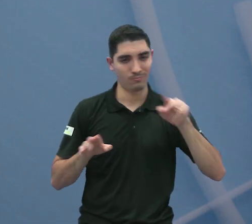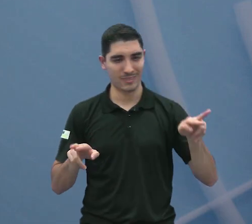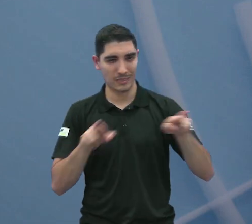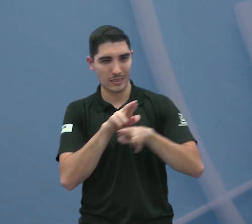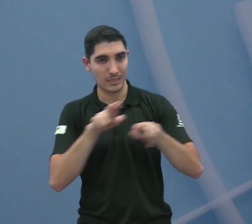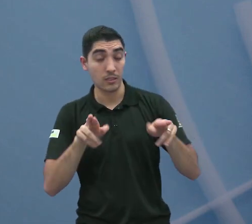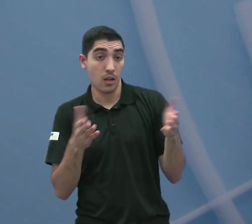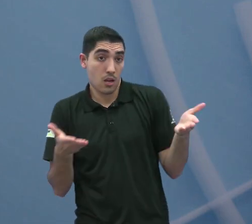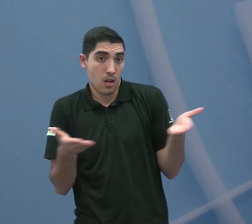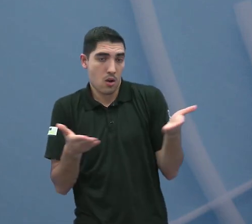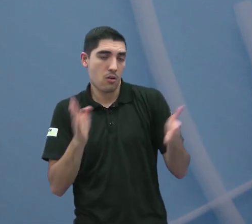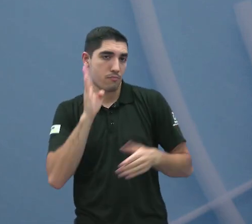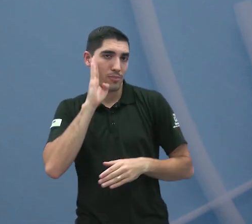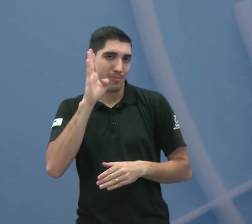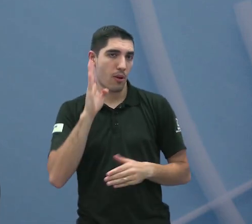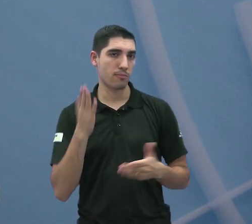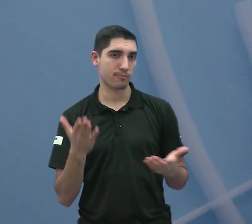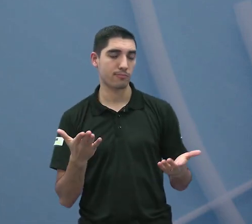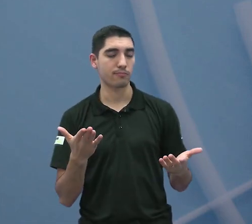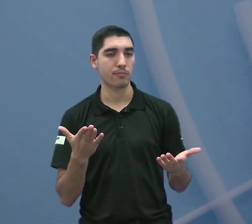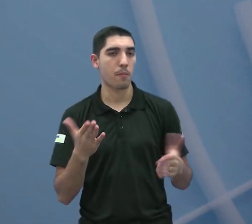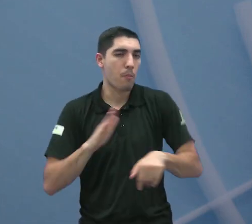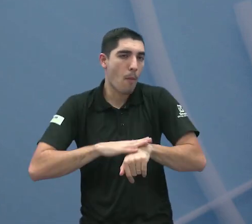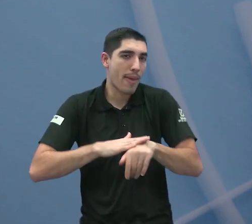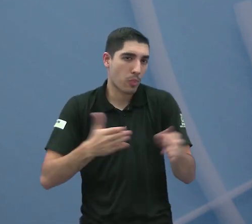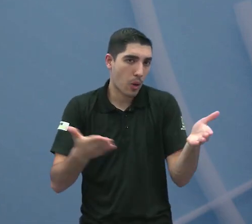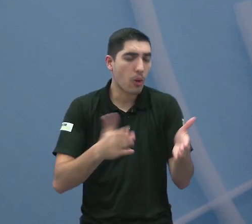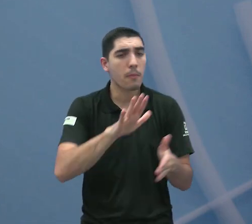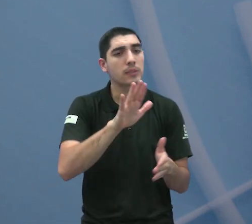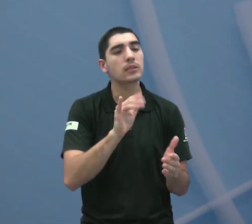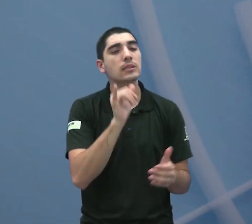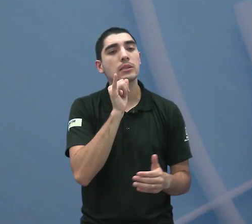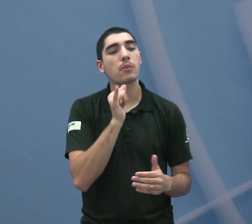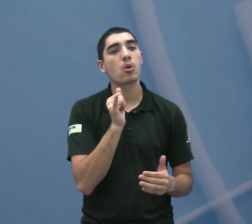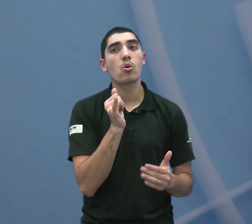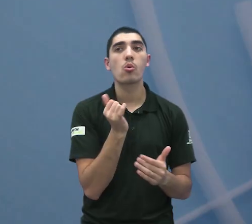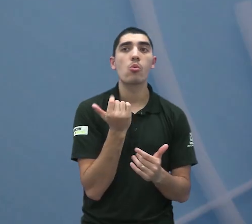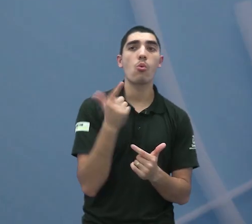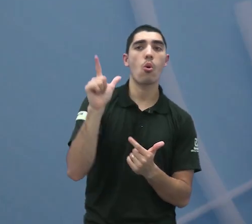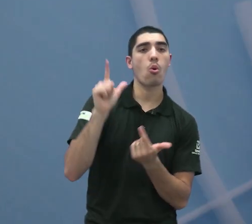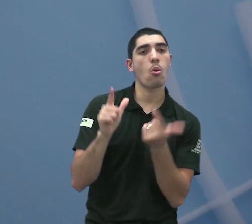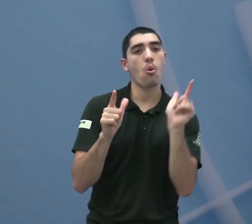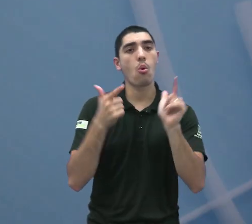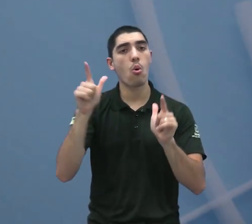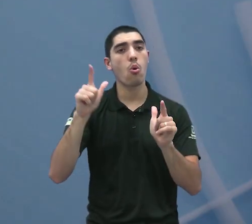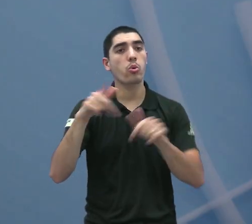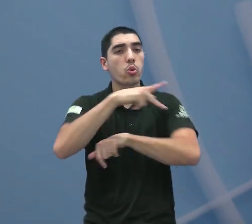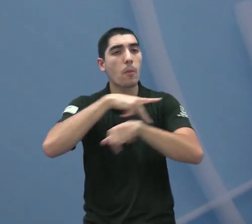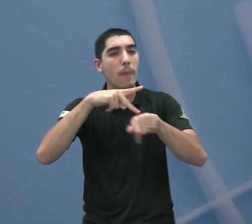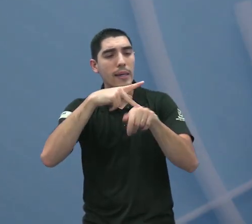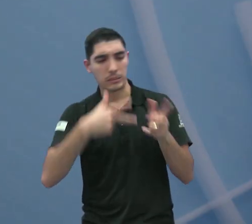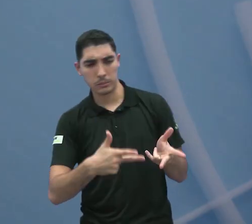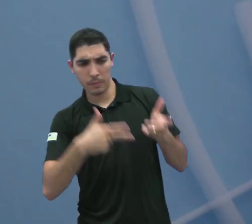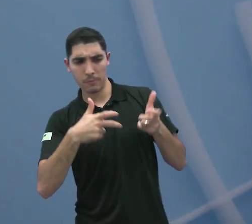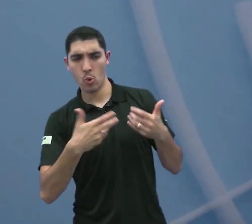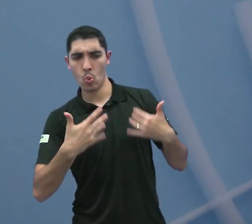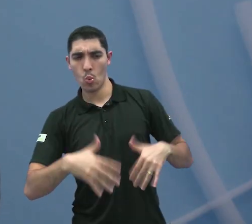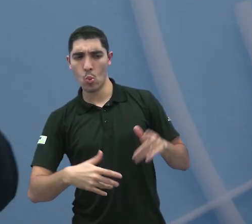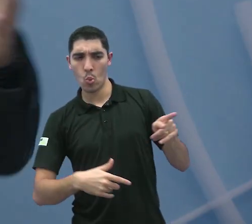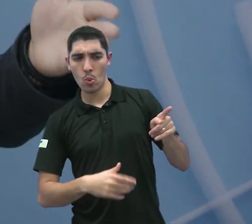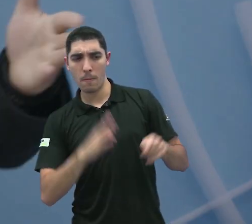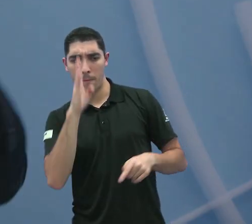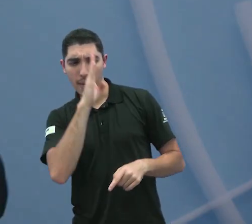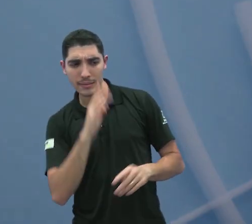momento, como outros países veem essa desavença, vamos colocar assim,